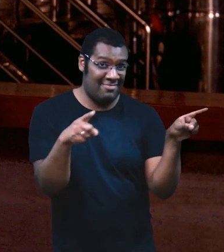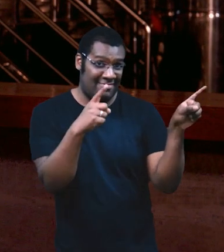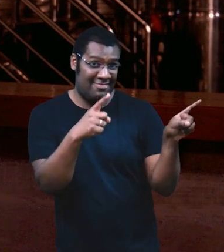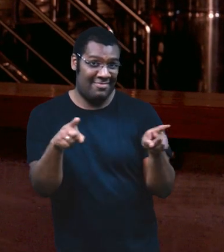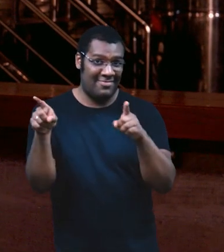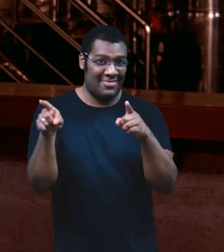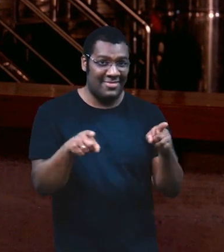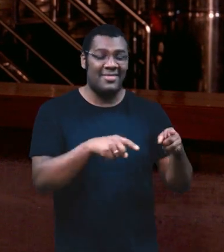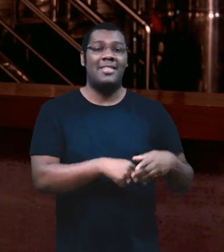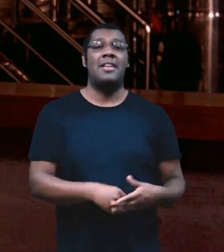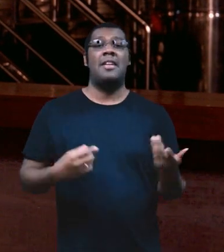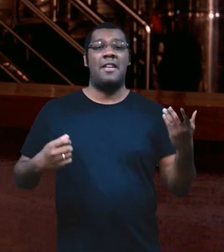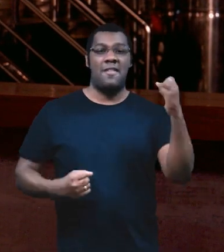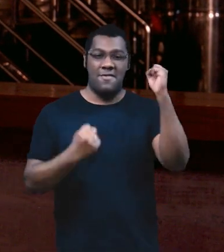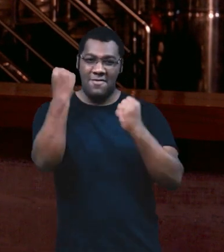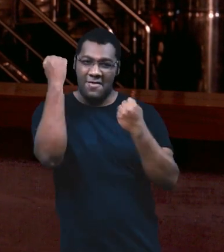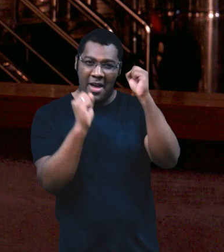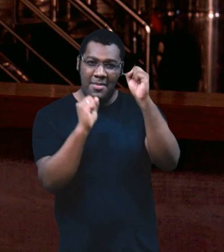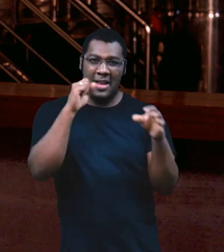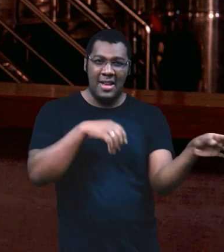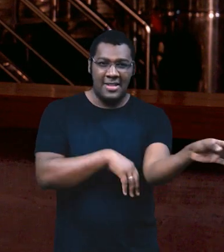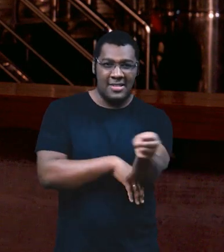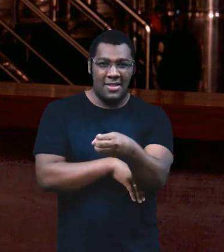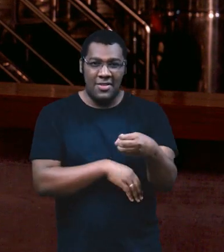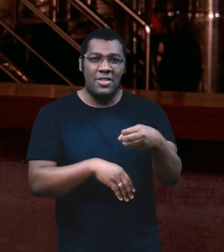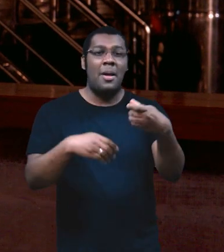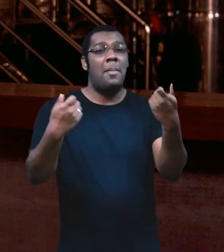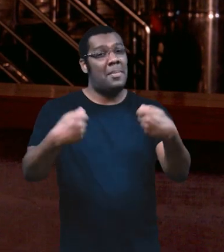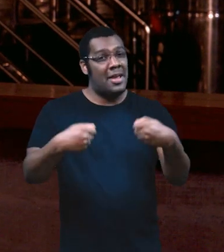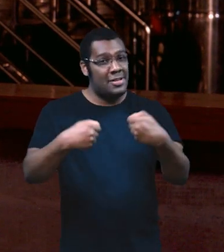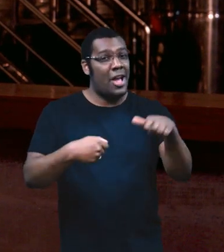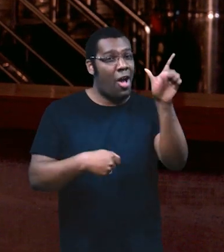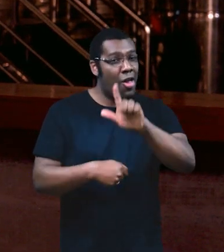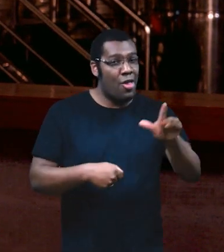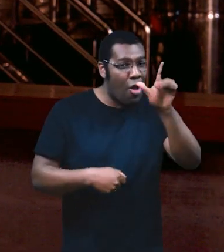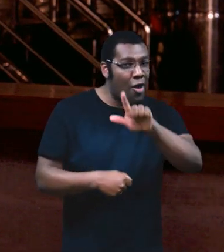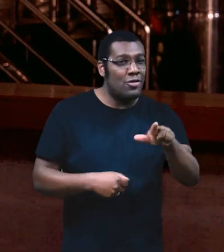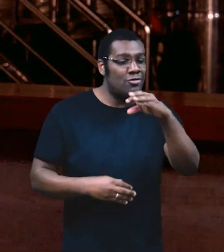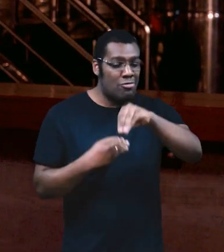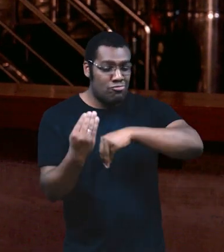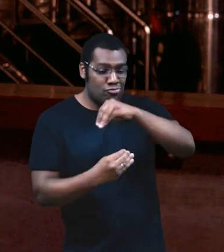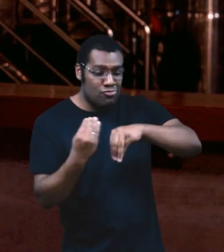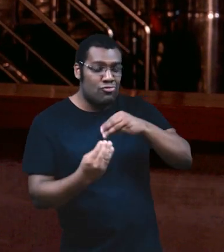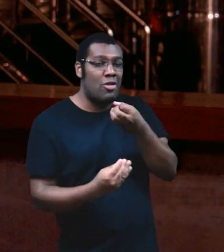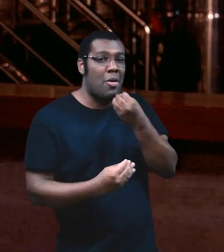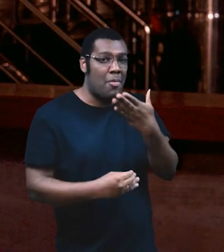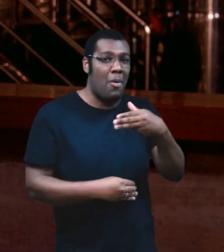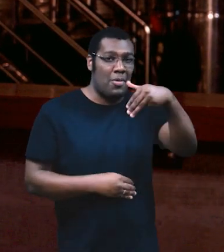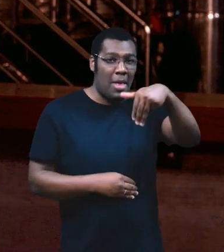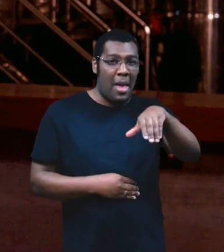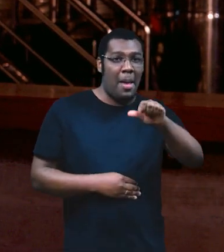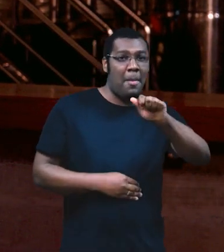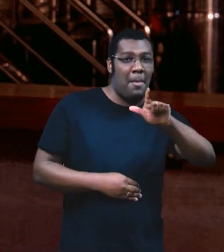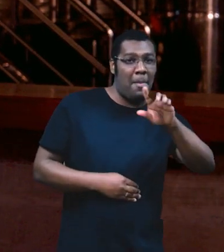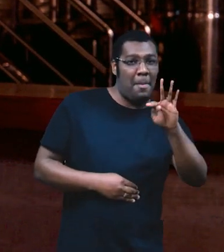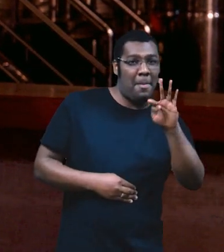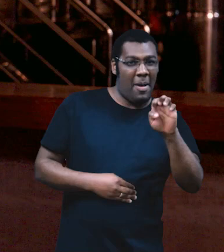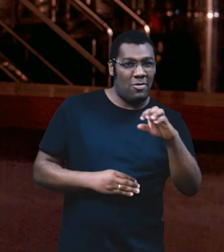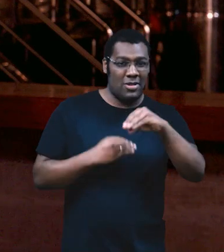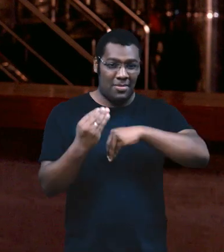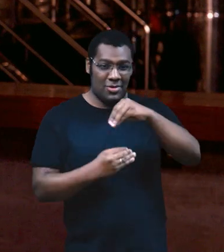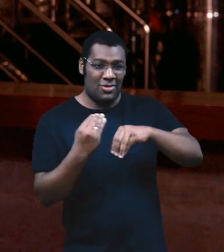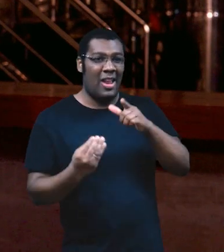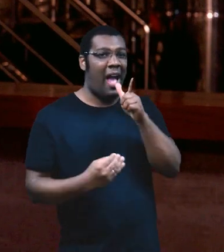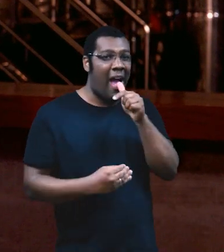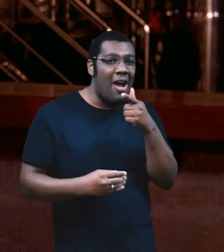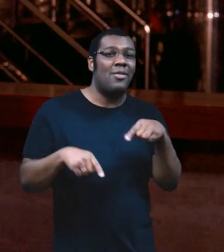Para fazer uma boa cerveja, é preciso, óbvio, de bons ingredientes. Junto com o malte e a água, o lúpulo é